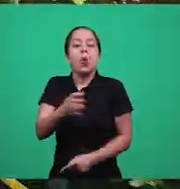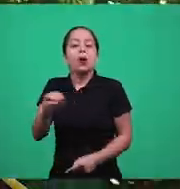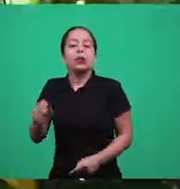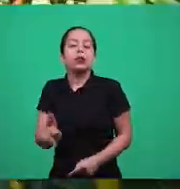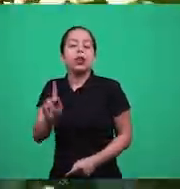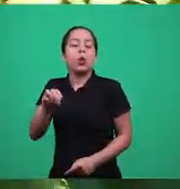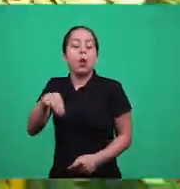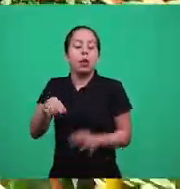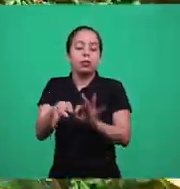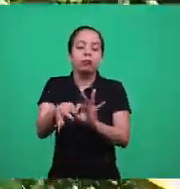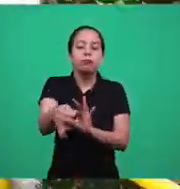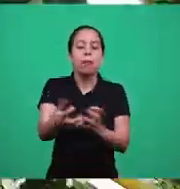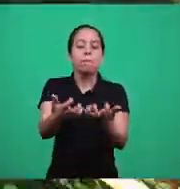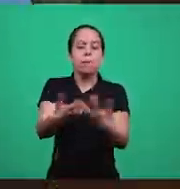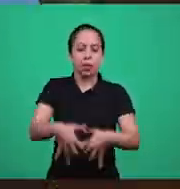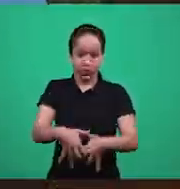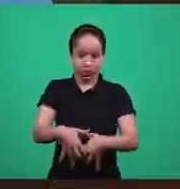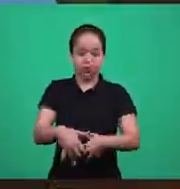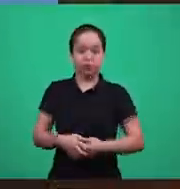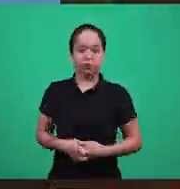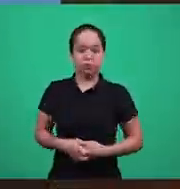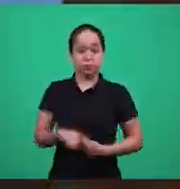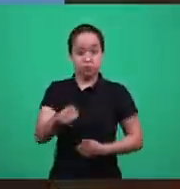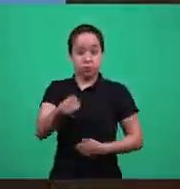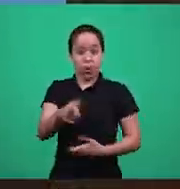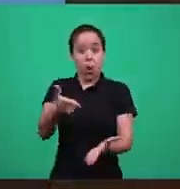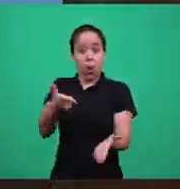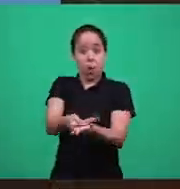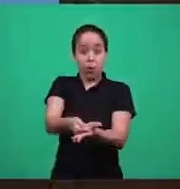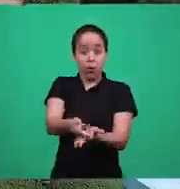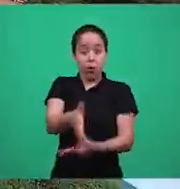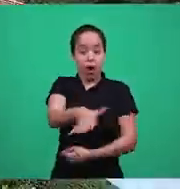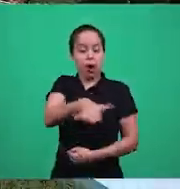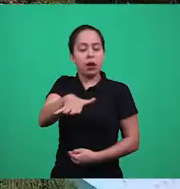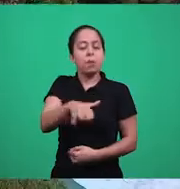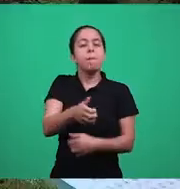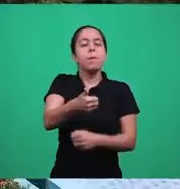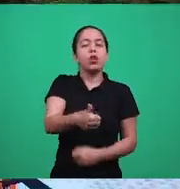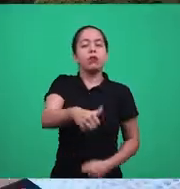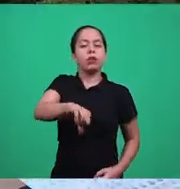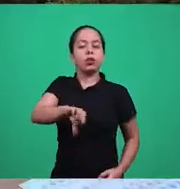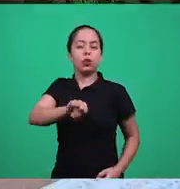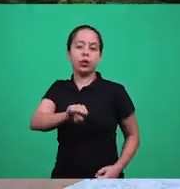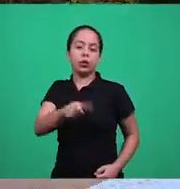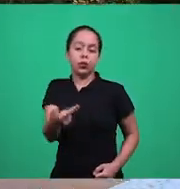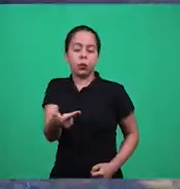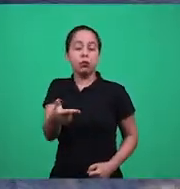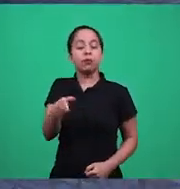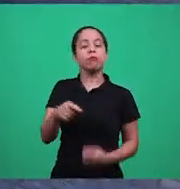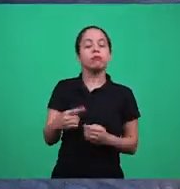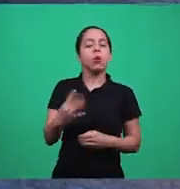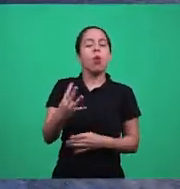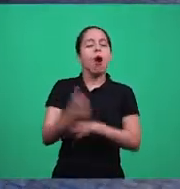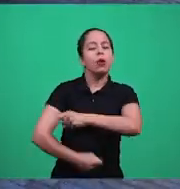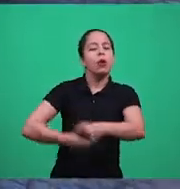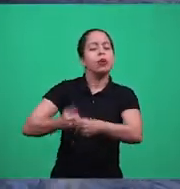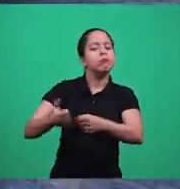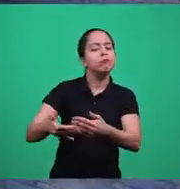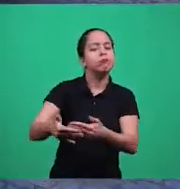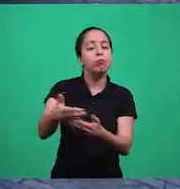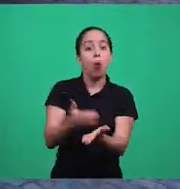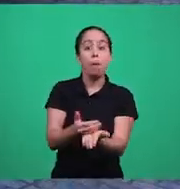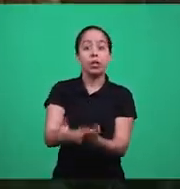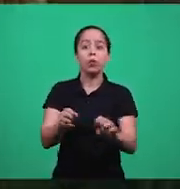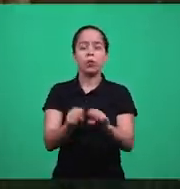A área foi adquirida pela Igreja Cristã Maranata no ano de 1982 e 4 anos depois começaram a ser